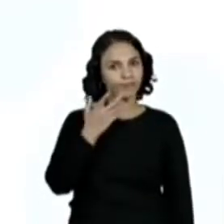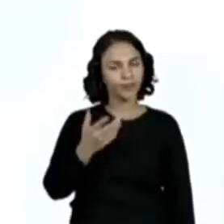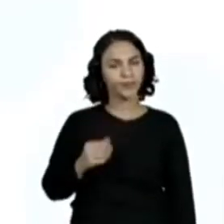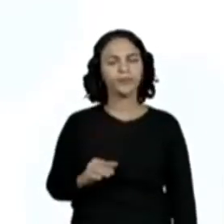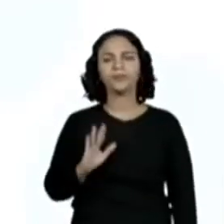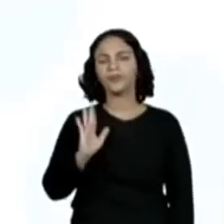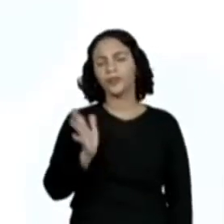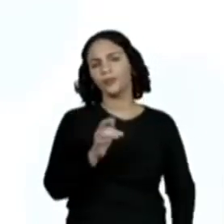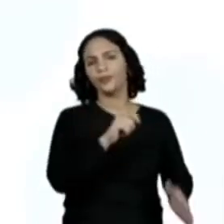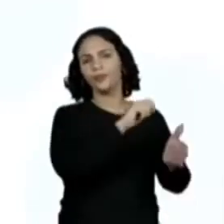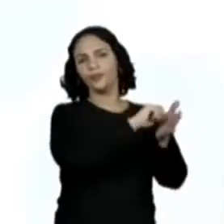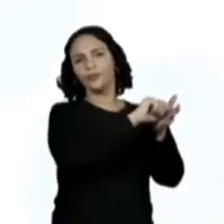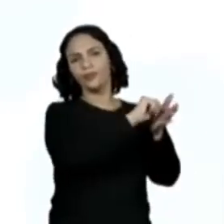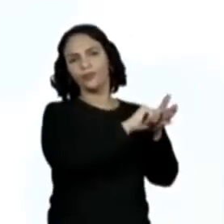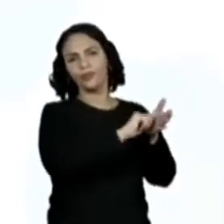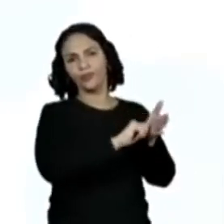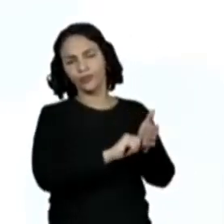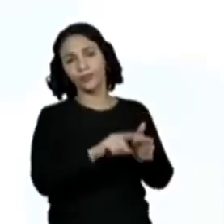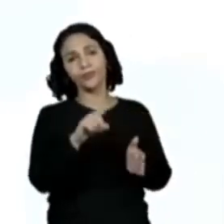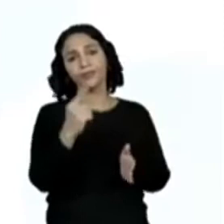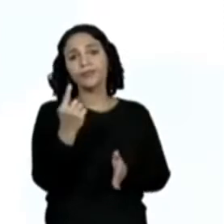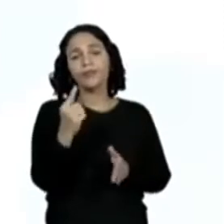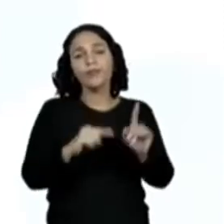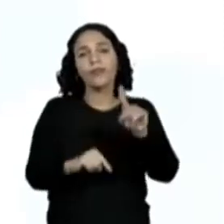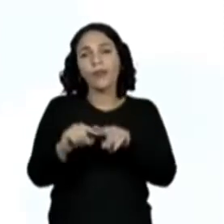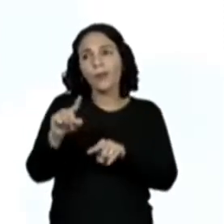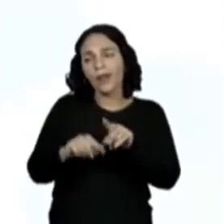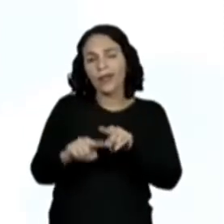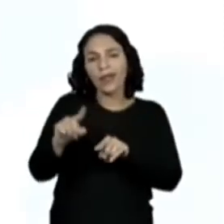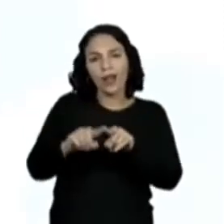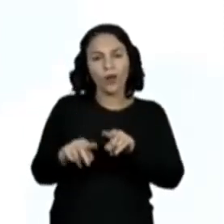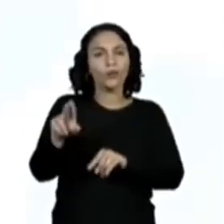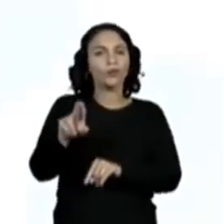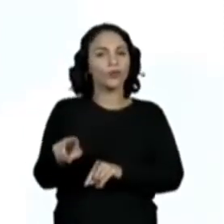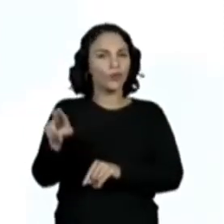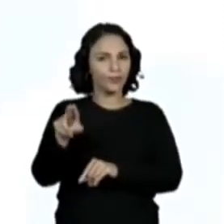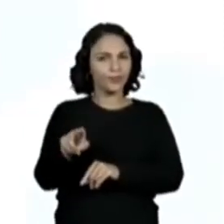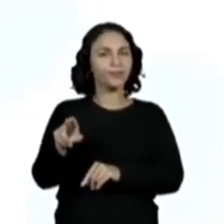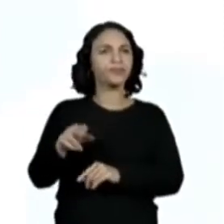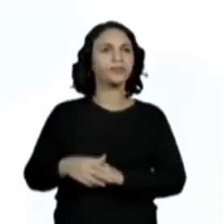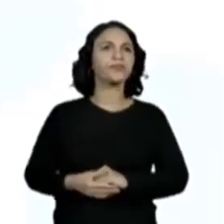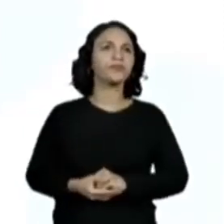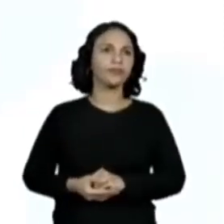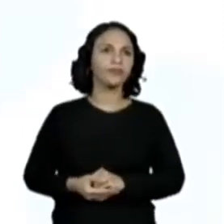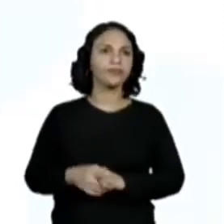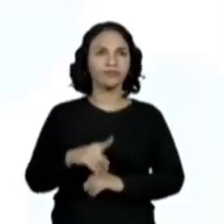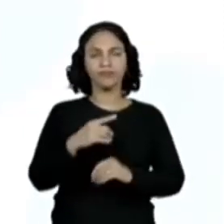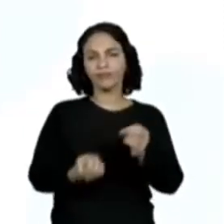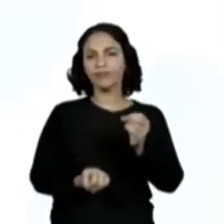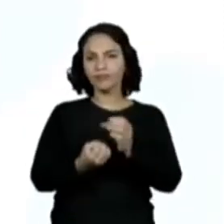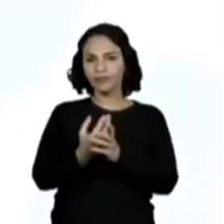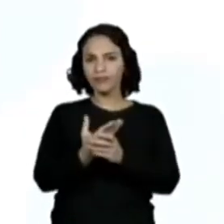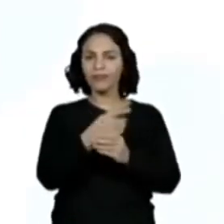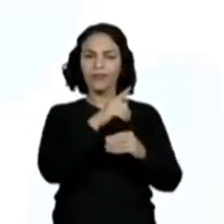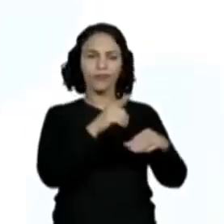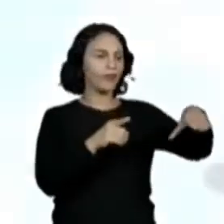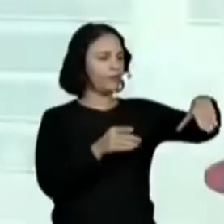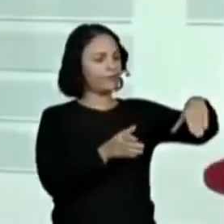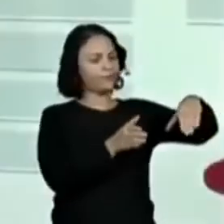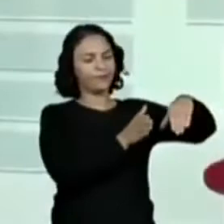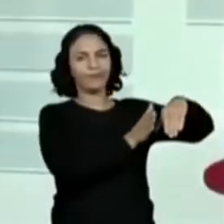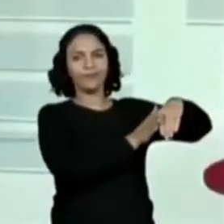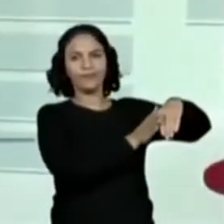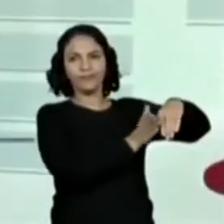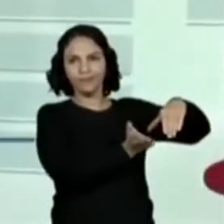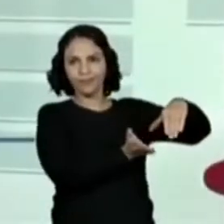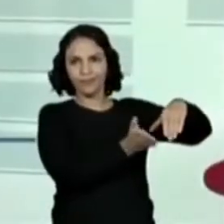Registrei, então, o primeiro material utilizado para a confecção dessa caixa. E